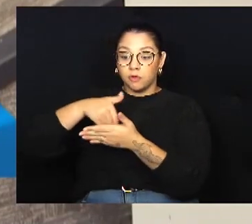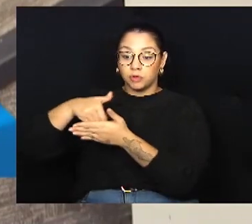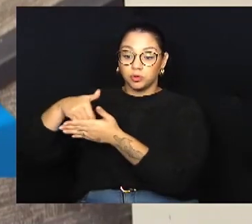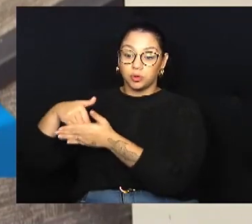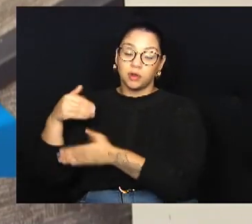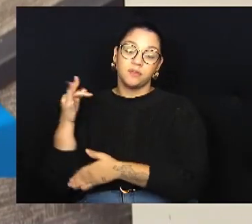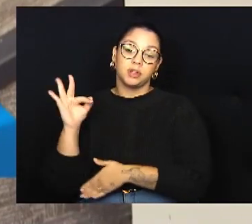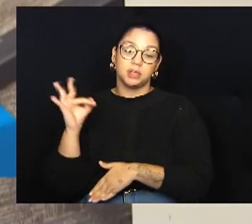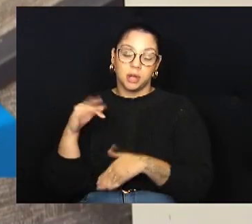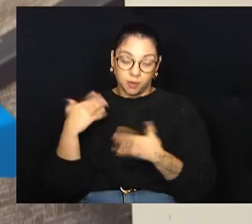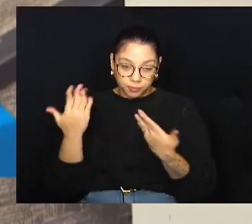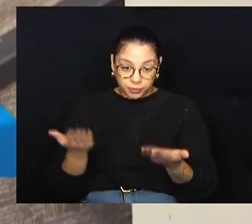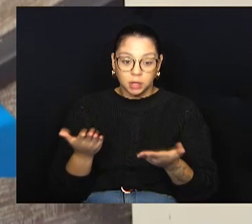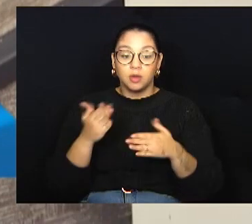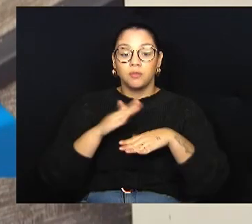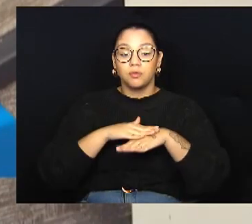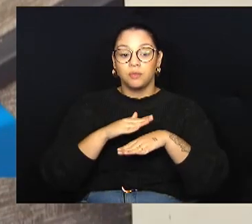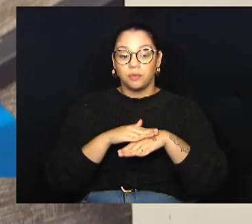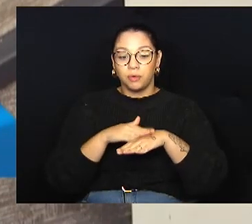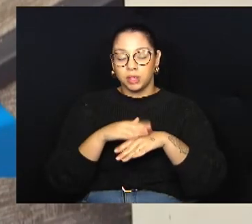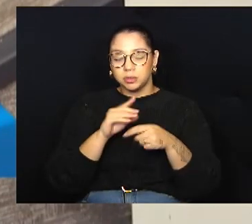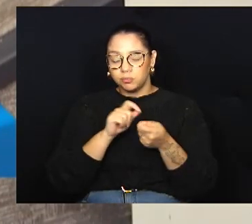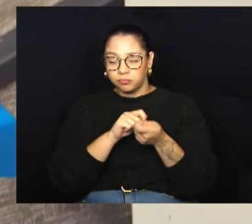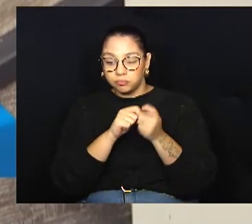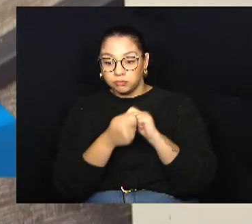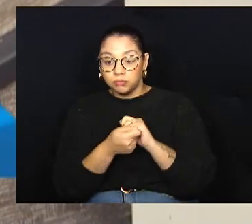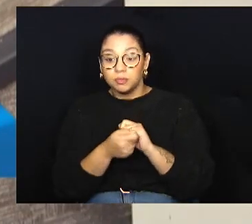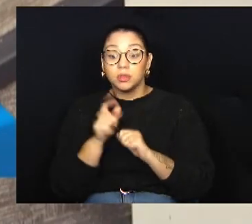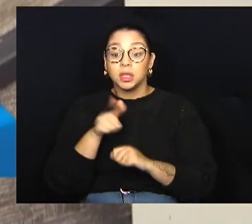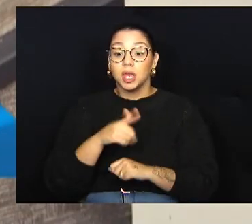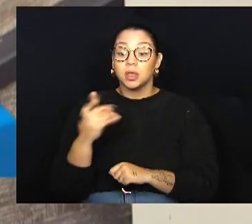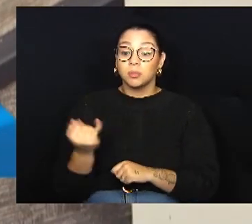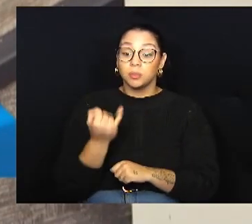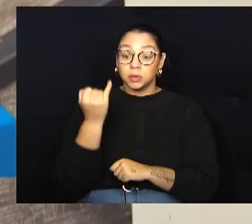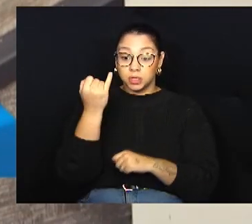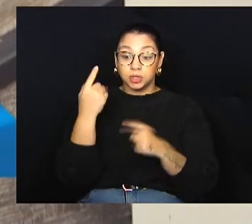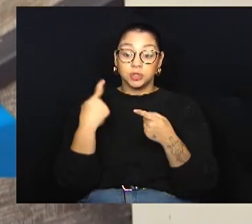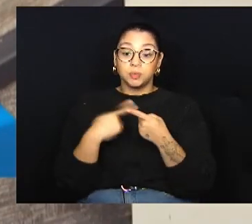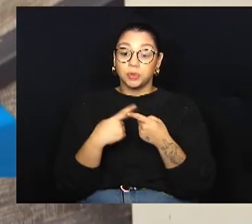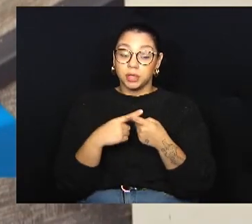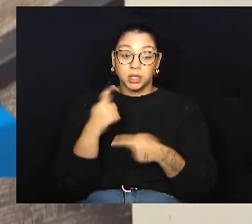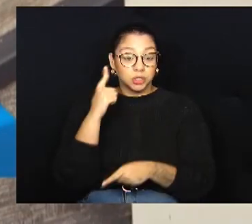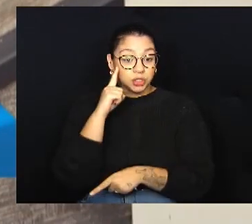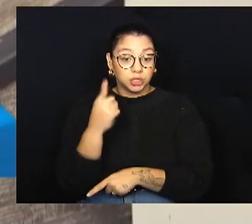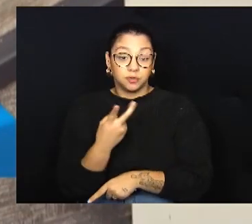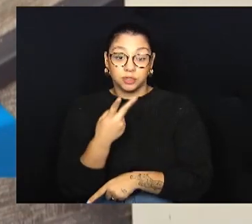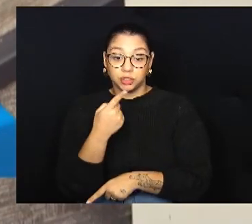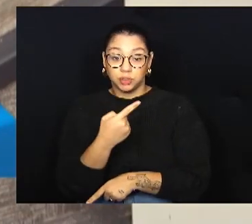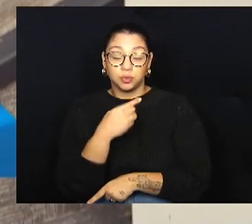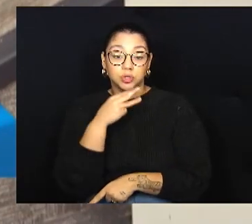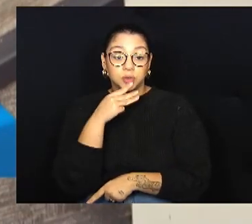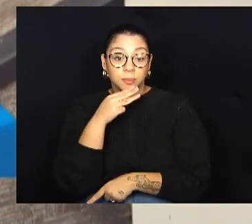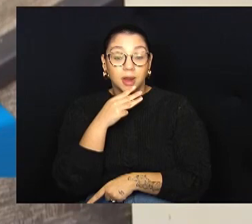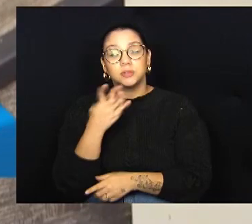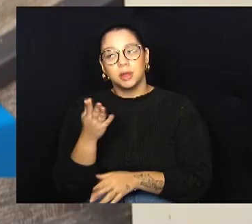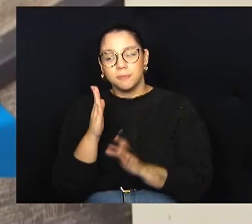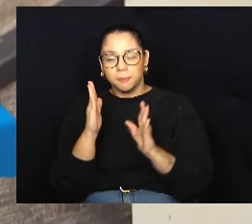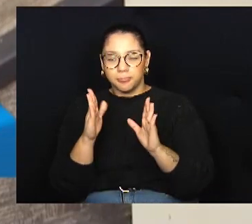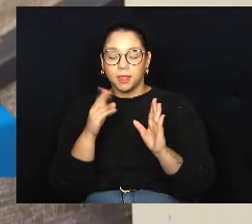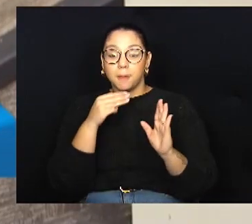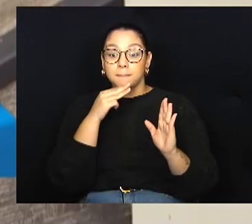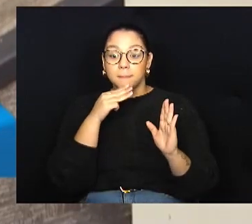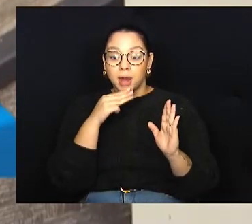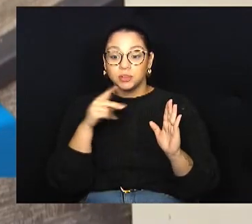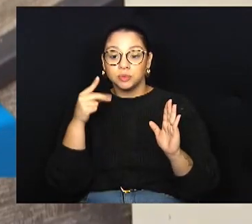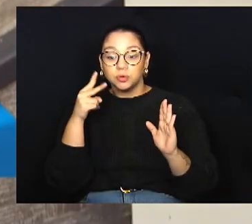federal. Então nós fizemos esse alinhamento. E é muito importante porque no dia 21 de março, em março, né, no dia 21